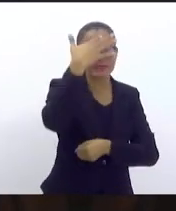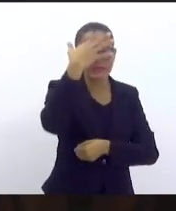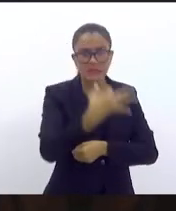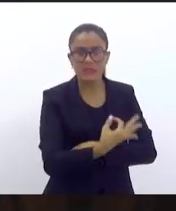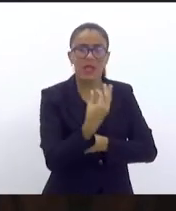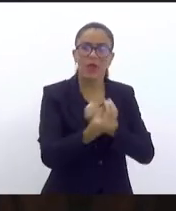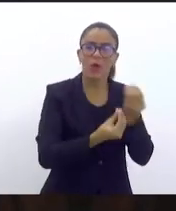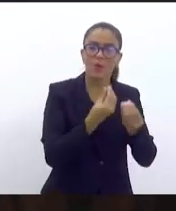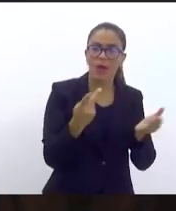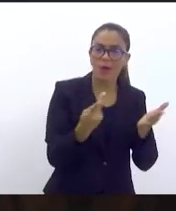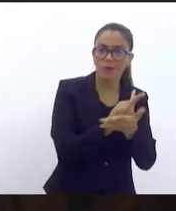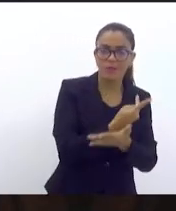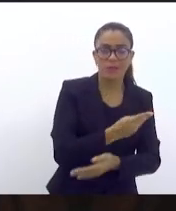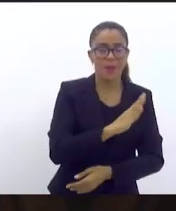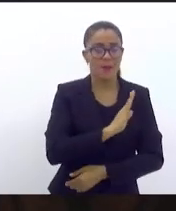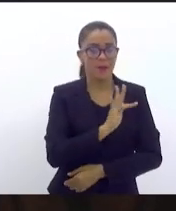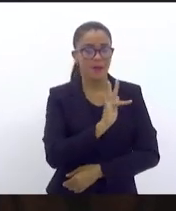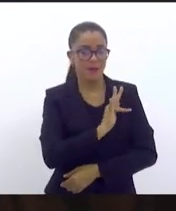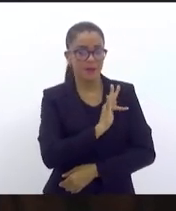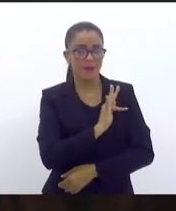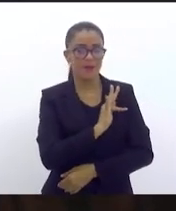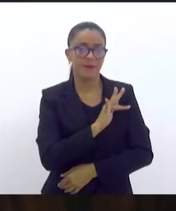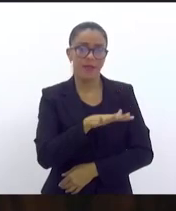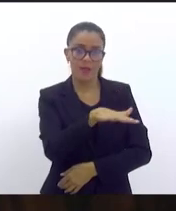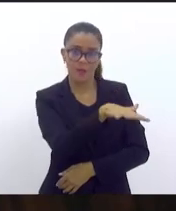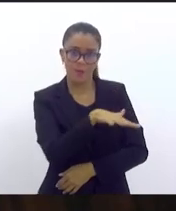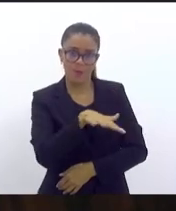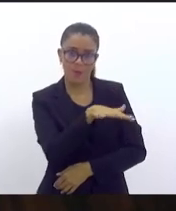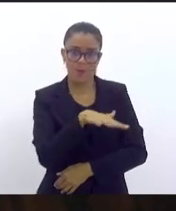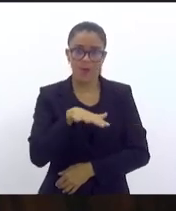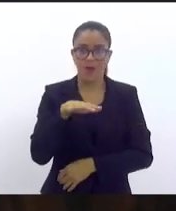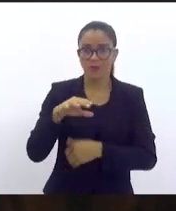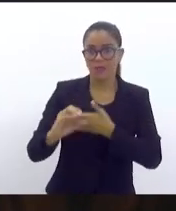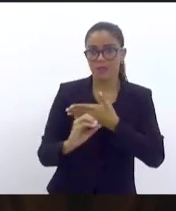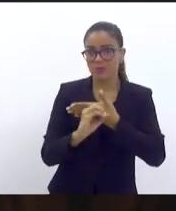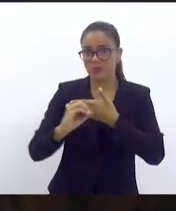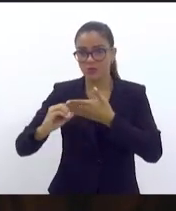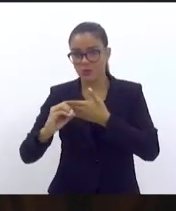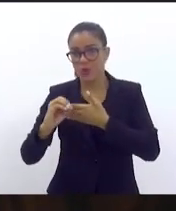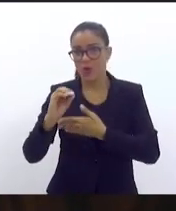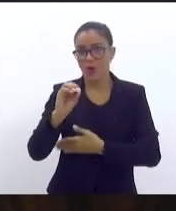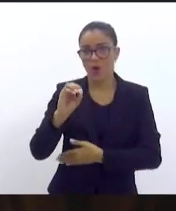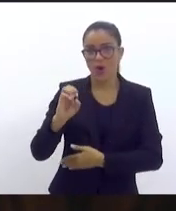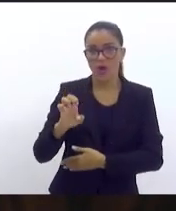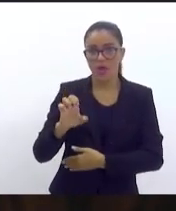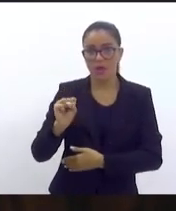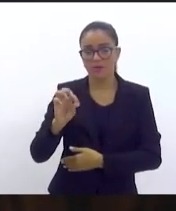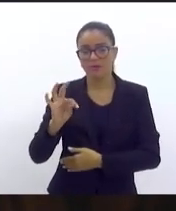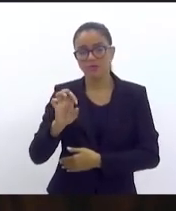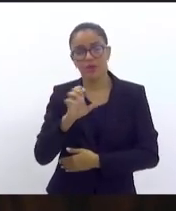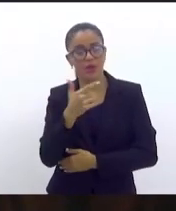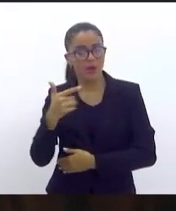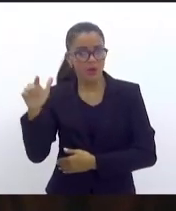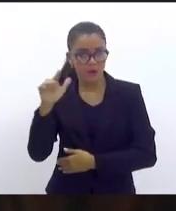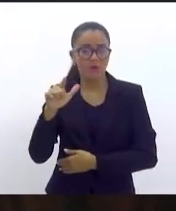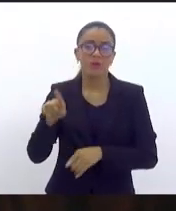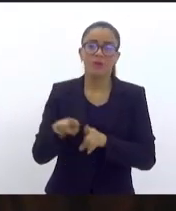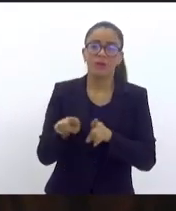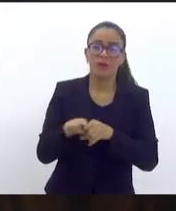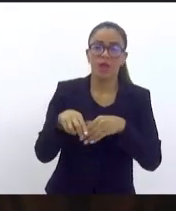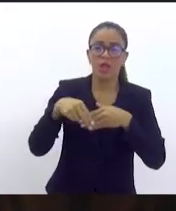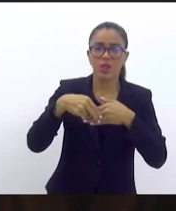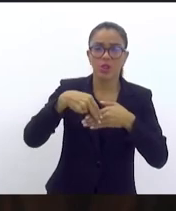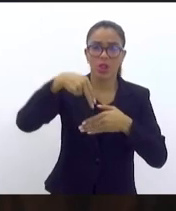causas porque a baixada é uma realidade a zona oeste da capital é uma outra realidade é Norte Fluminense